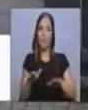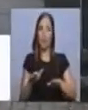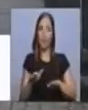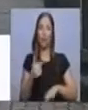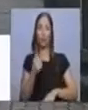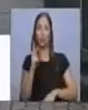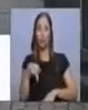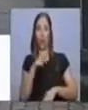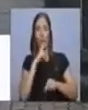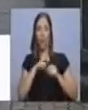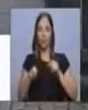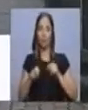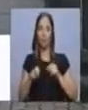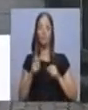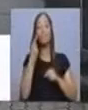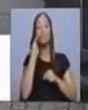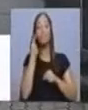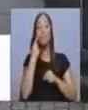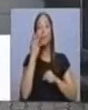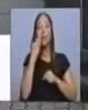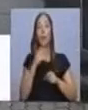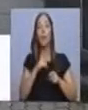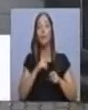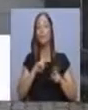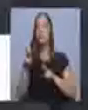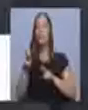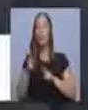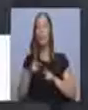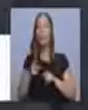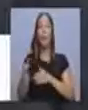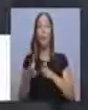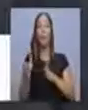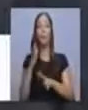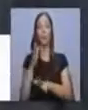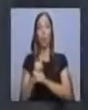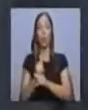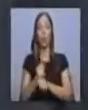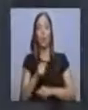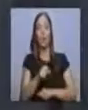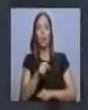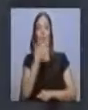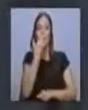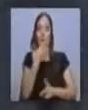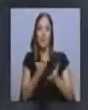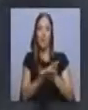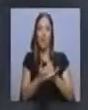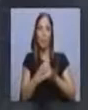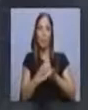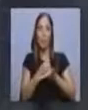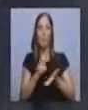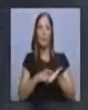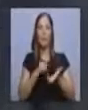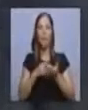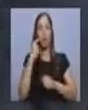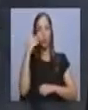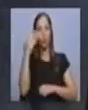tuk-tuk elétrico vai ter que encontrar novas paragens. Uma solução que nos parece responder às necessidades futuras e